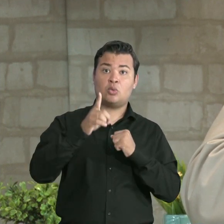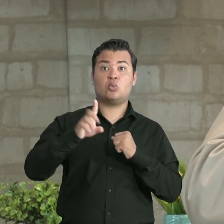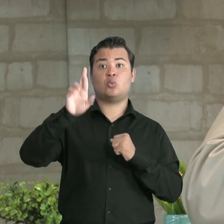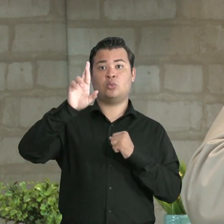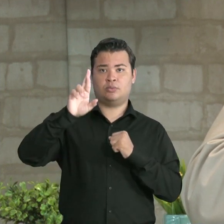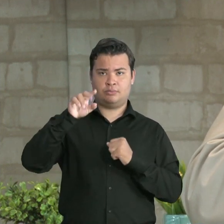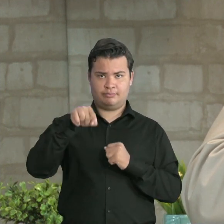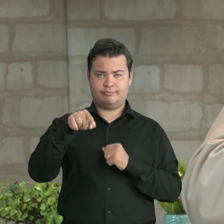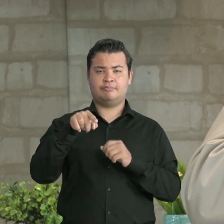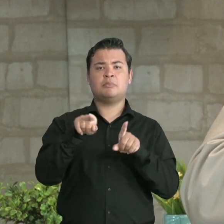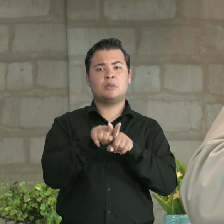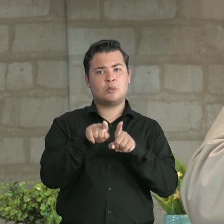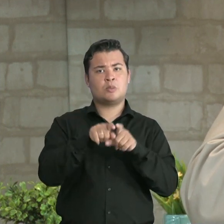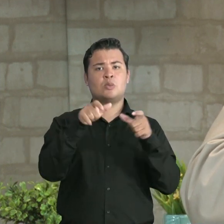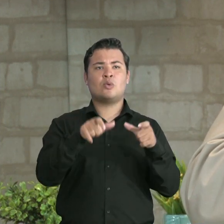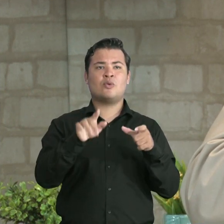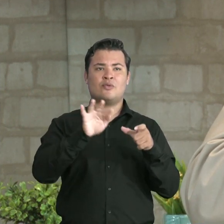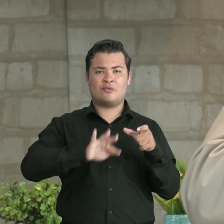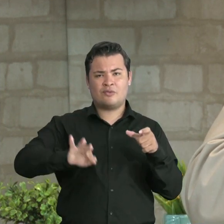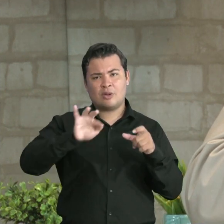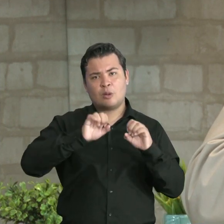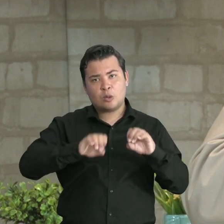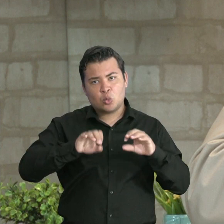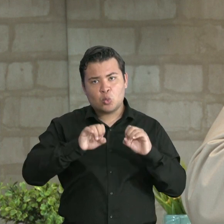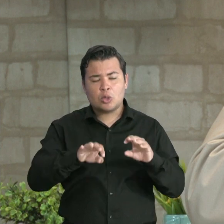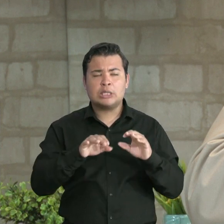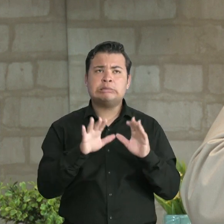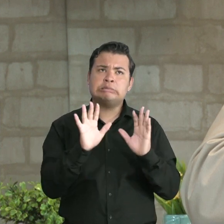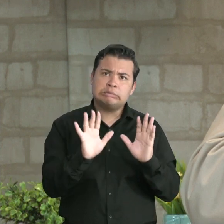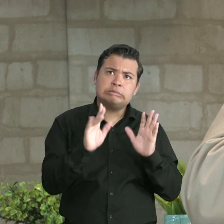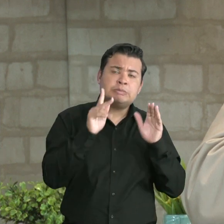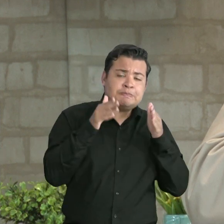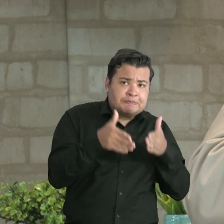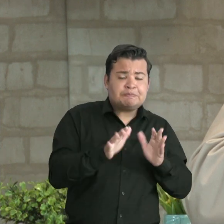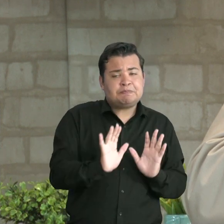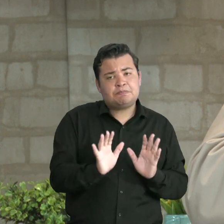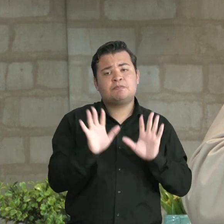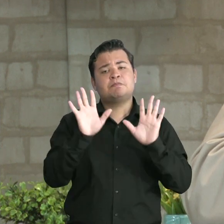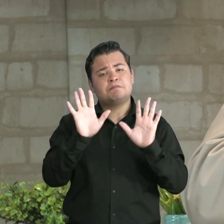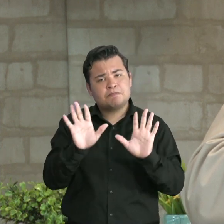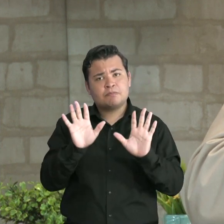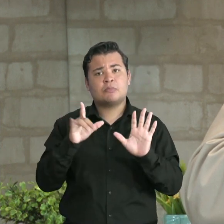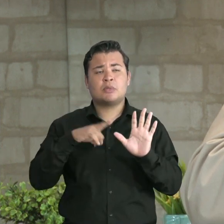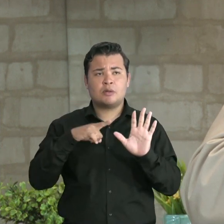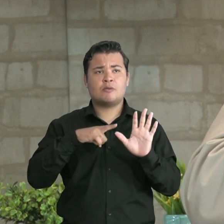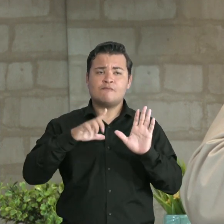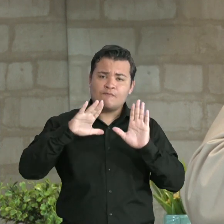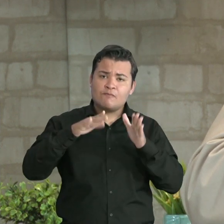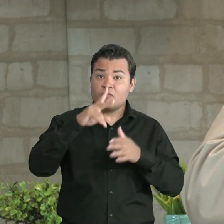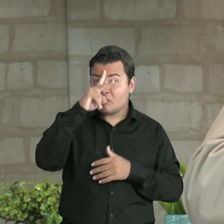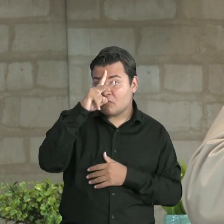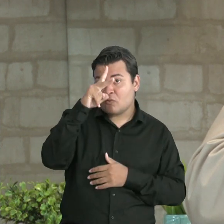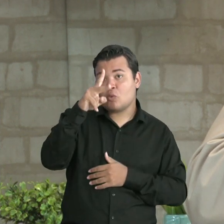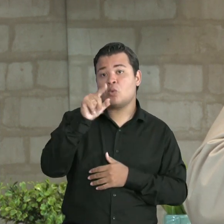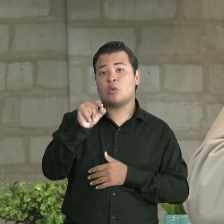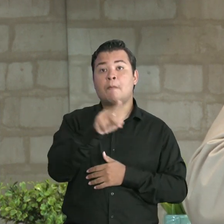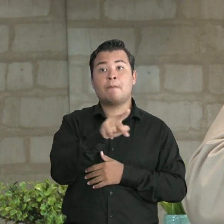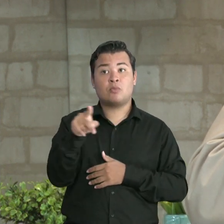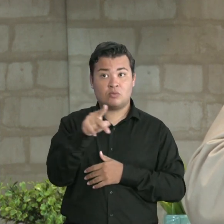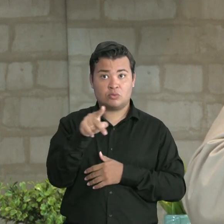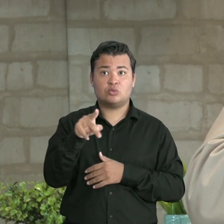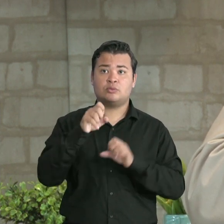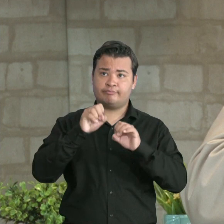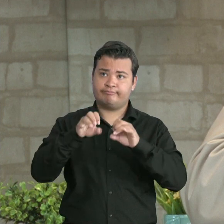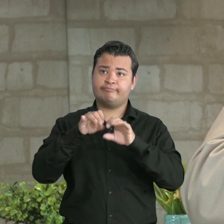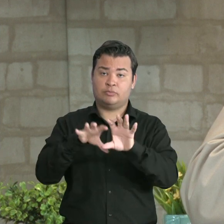como na Faculdade de Educação, não especificamente, mas muito fortemente com a formação de professores, mas também